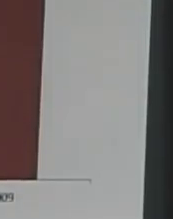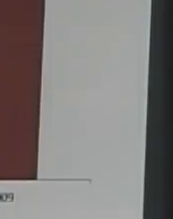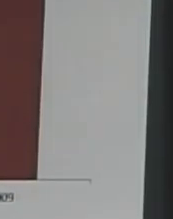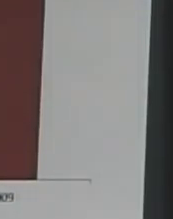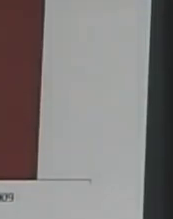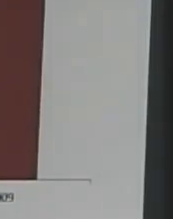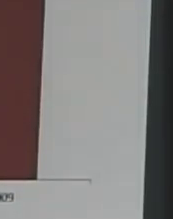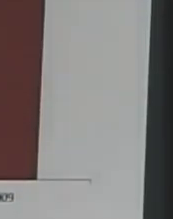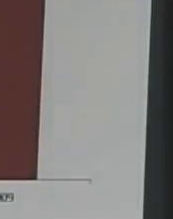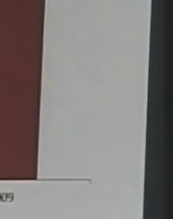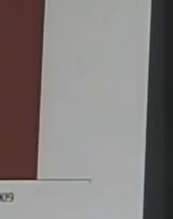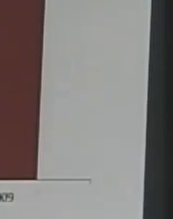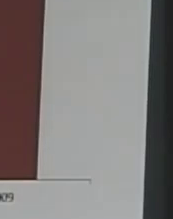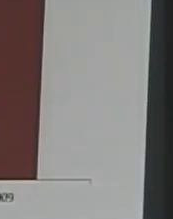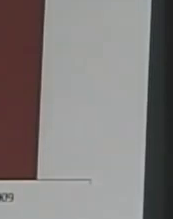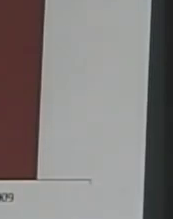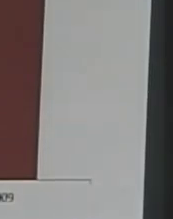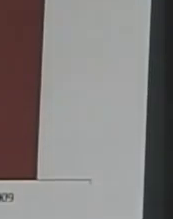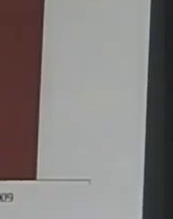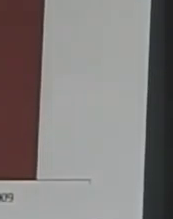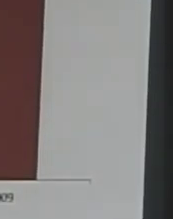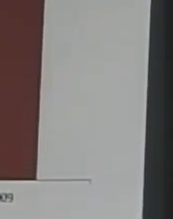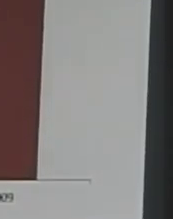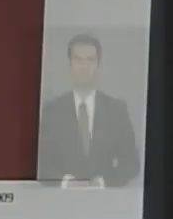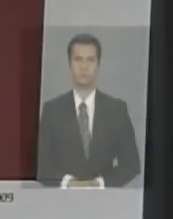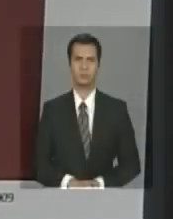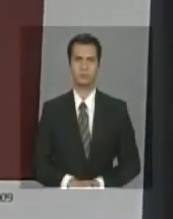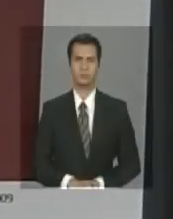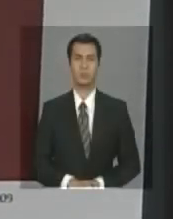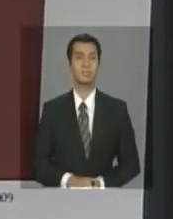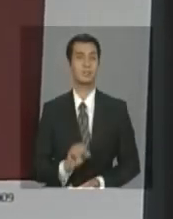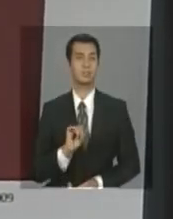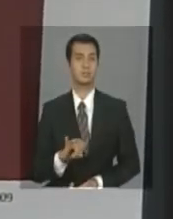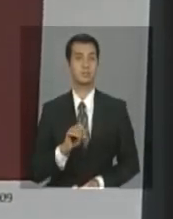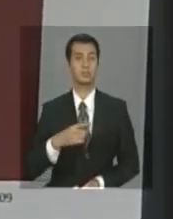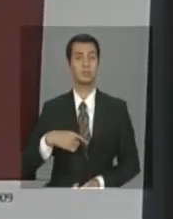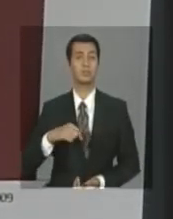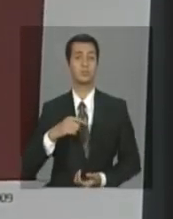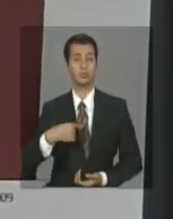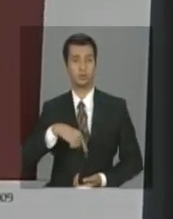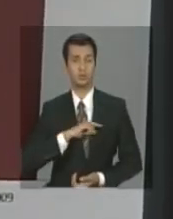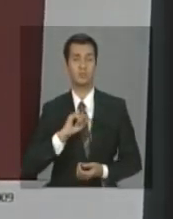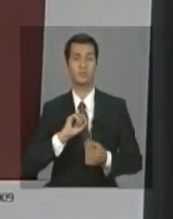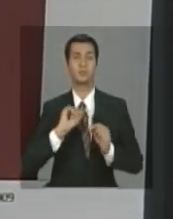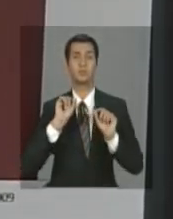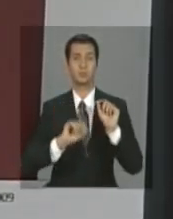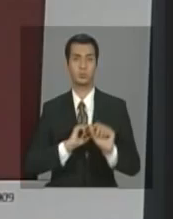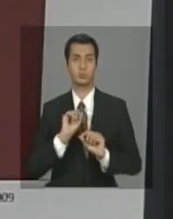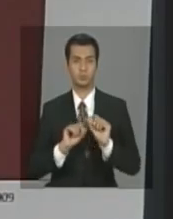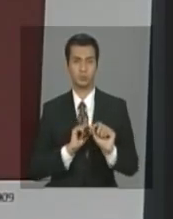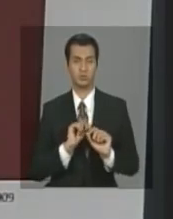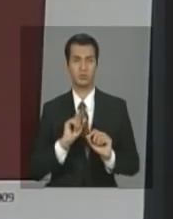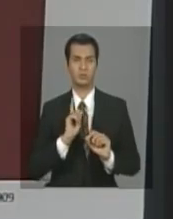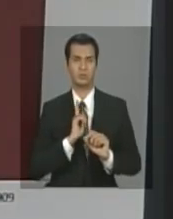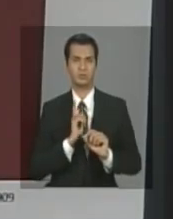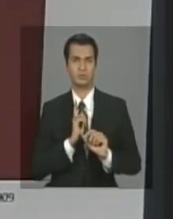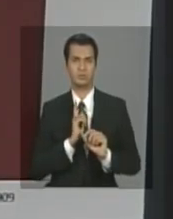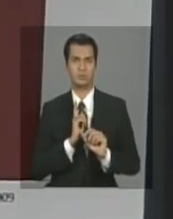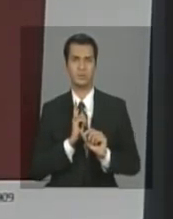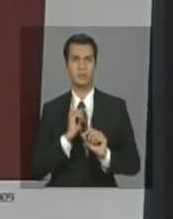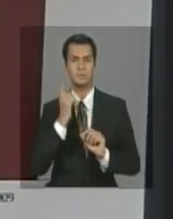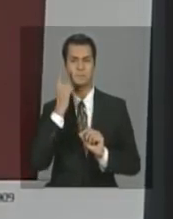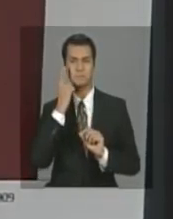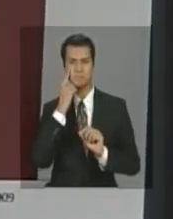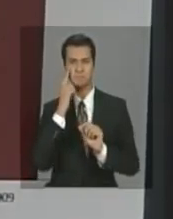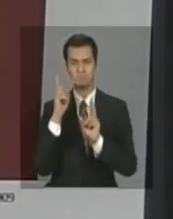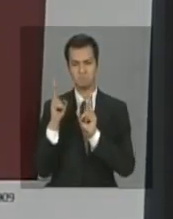Olha só, se a gente fizer o recorte, seja considerar a população pobre, seja extremamente pobre, que é o que